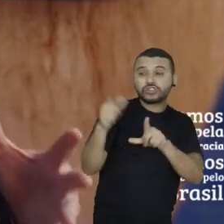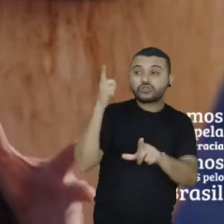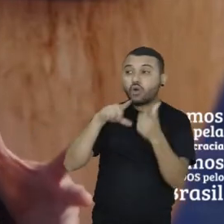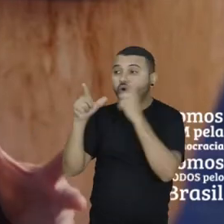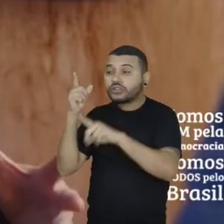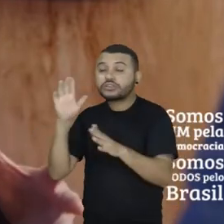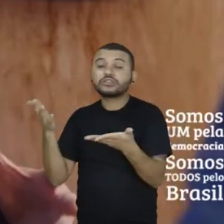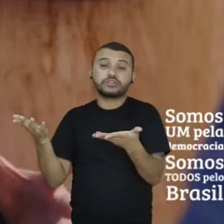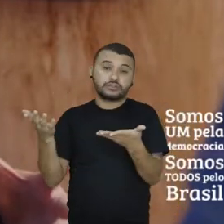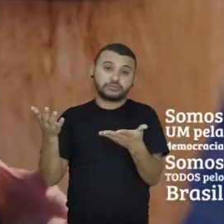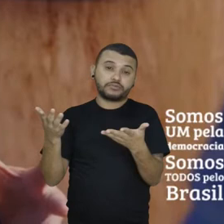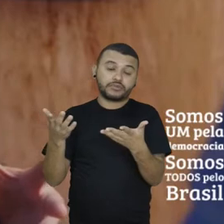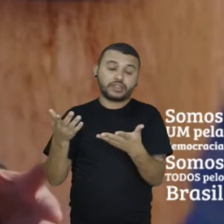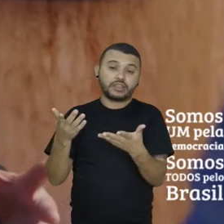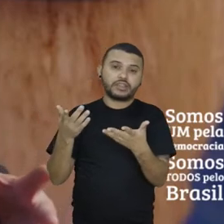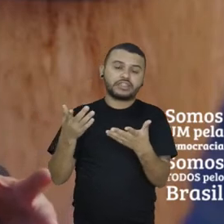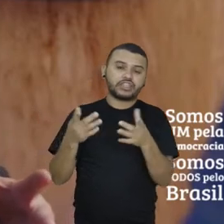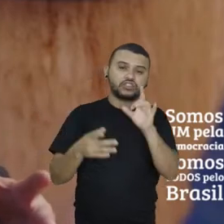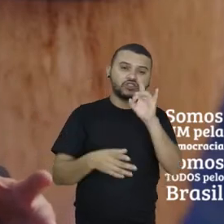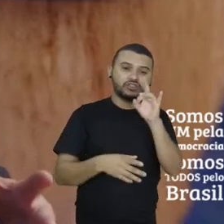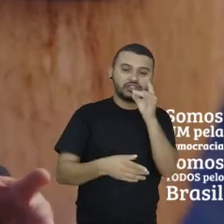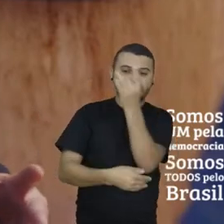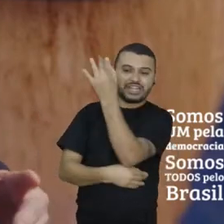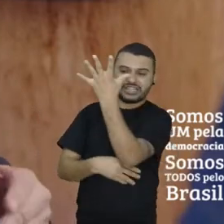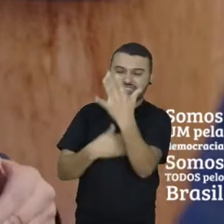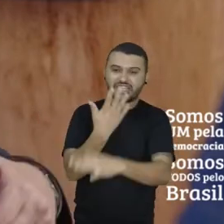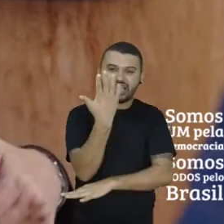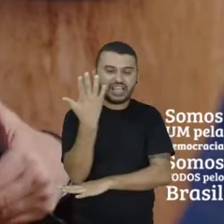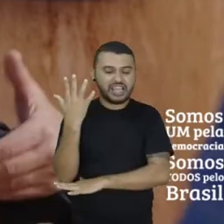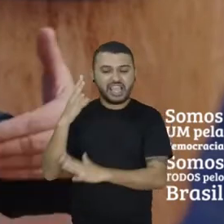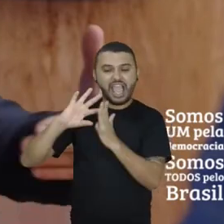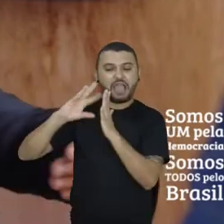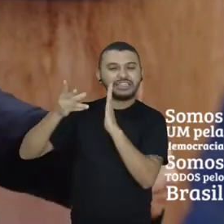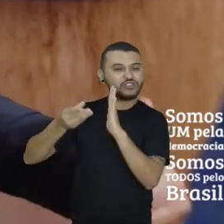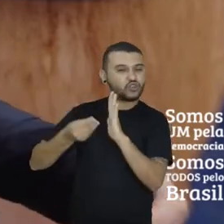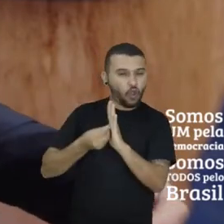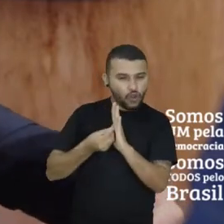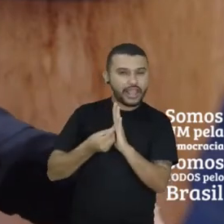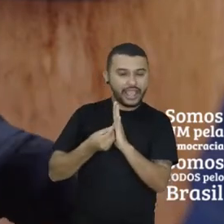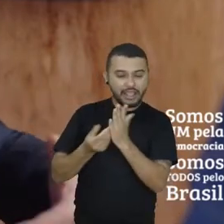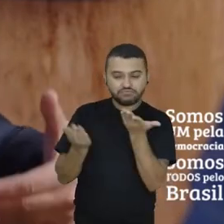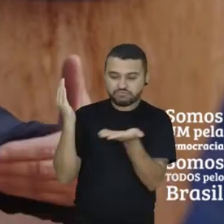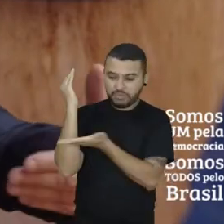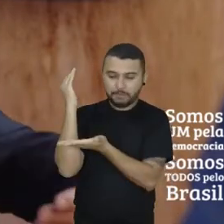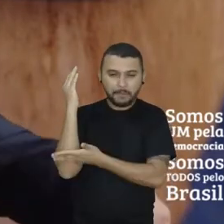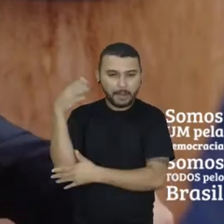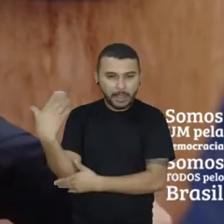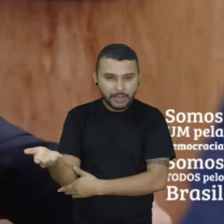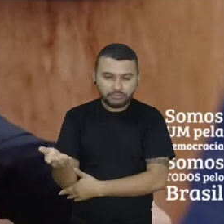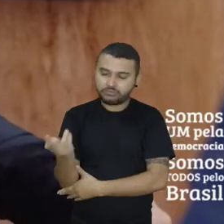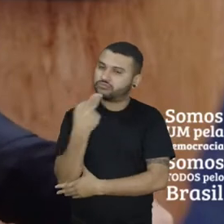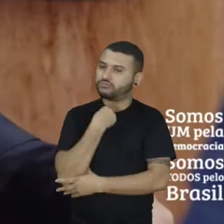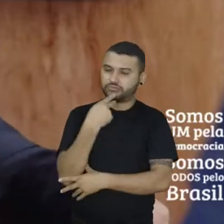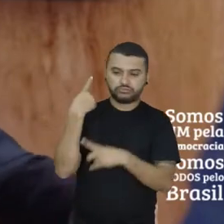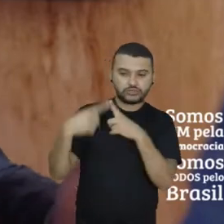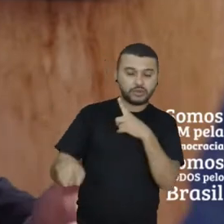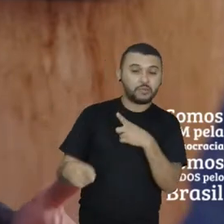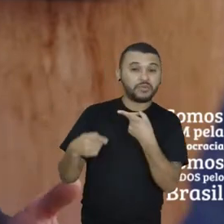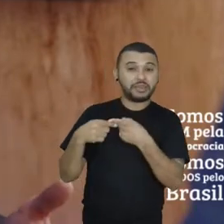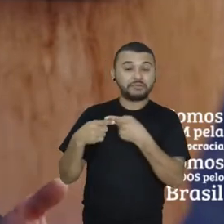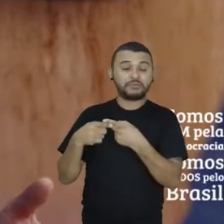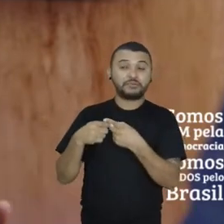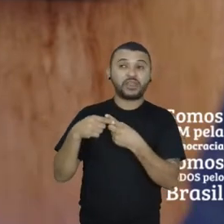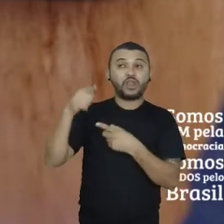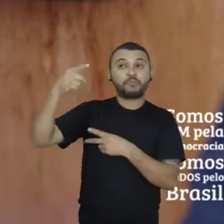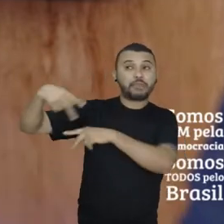Precisa cuidar, acabar com a devastação na Amazônia. Porque amanhã vão querer cercear a compra dos produtos brasileiros